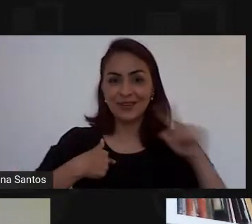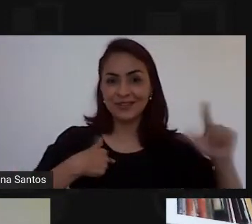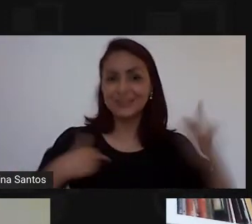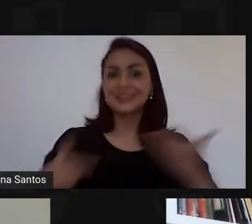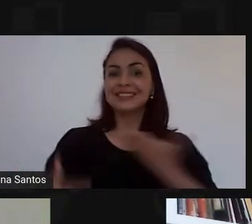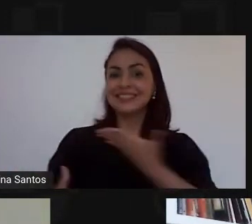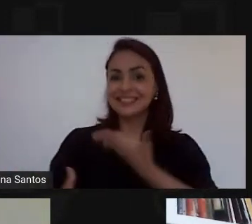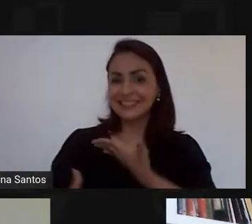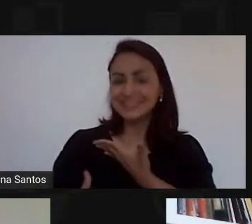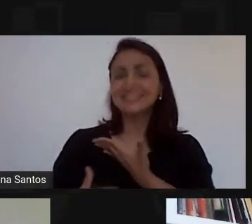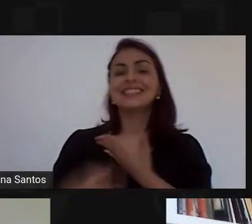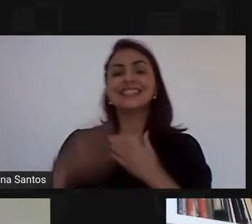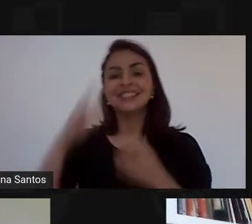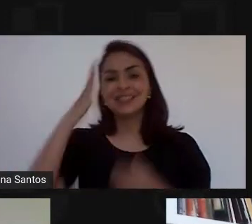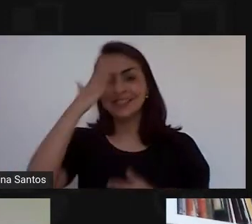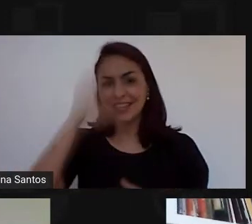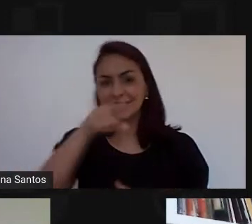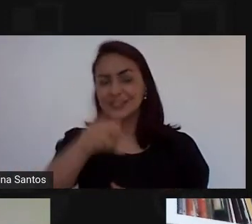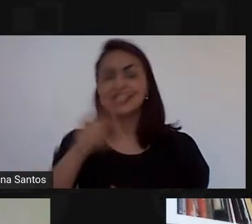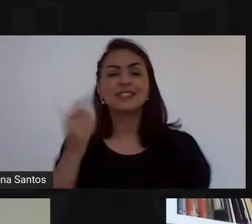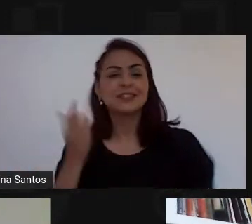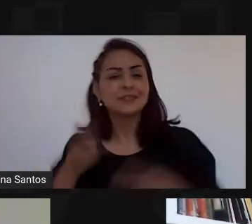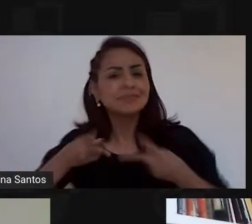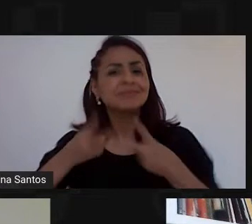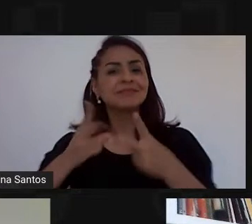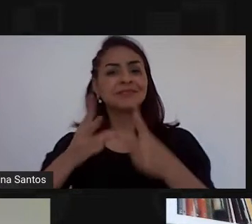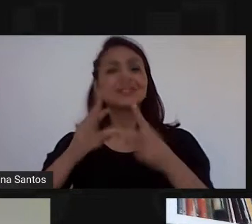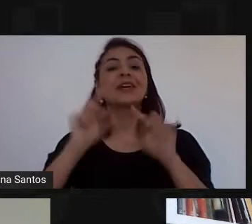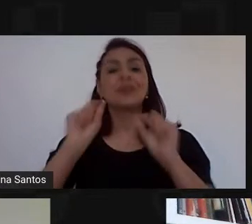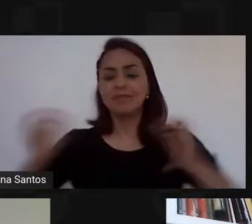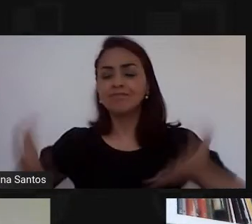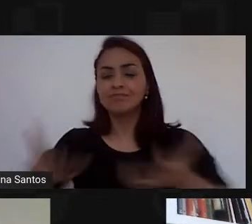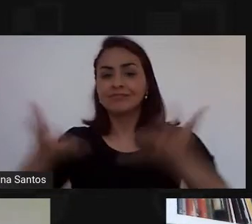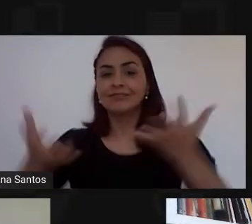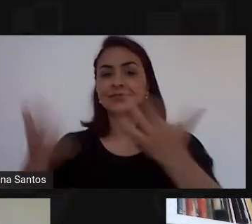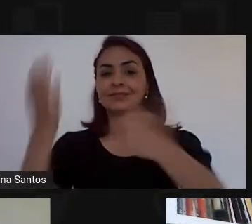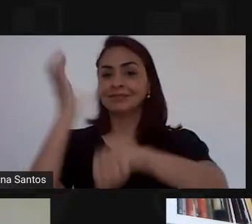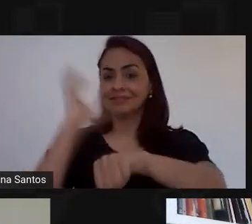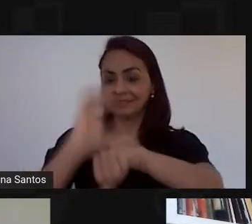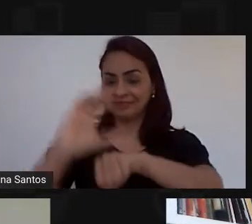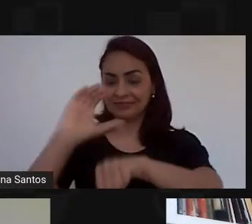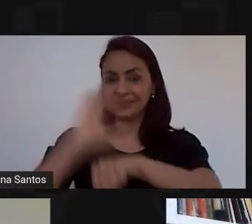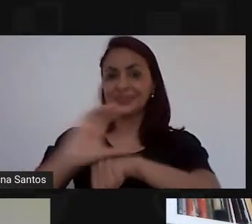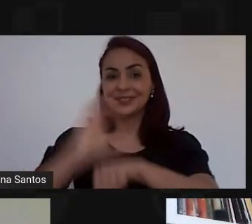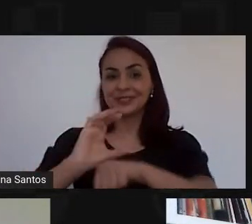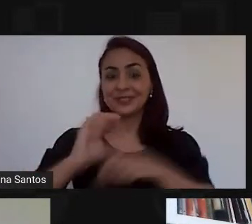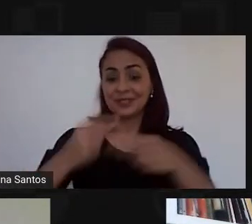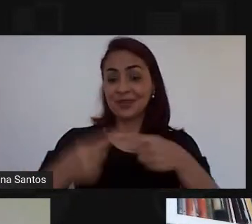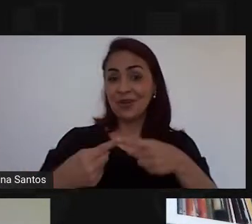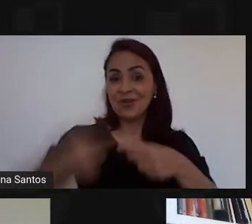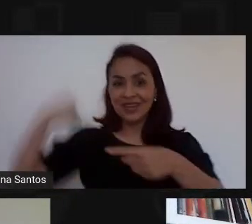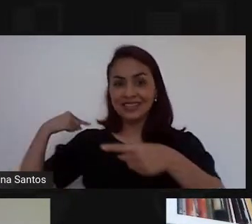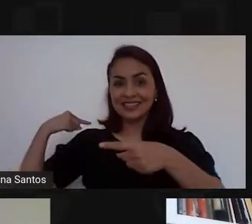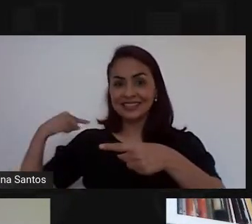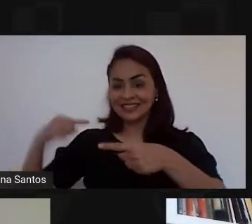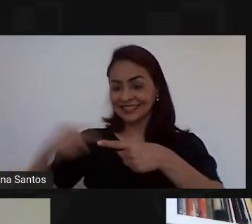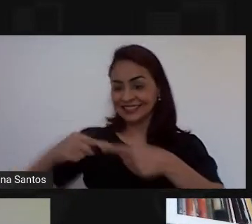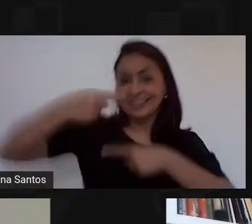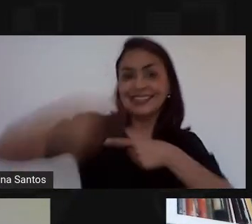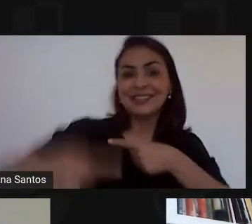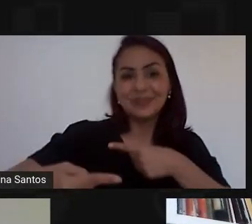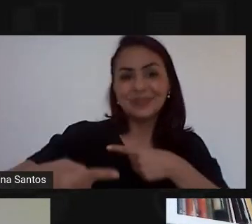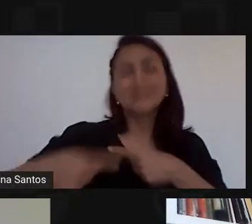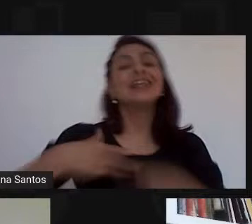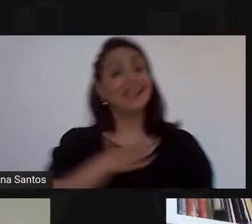levando o curso para frente, com muito orgulho. é o antes e o depois, professor, eu gostei demais,